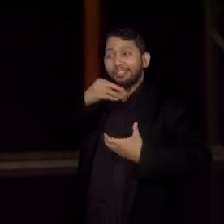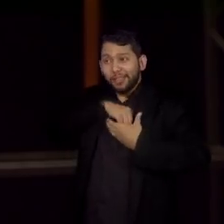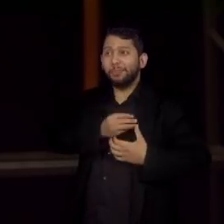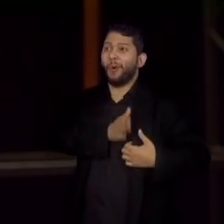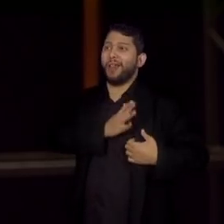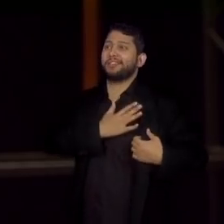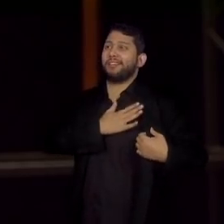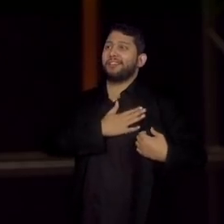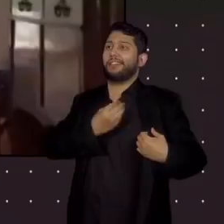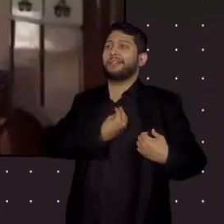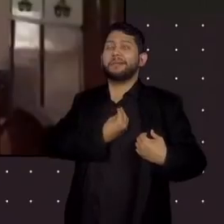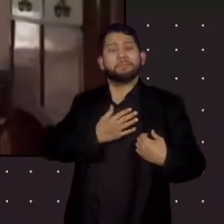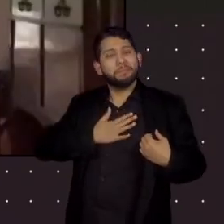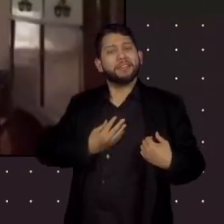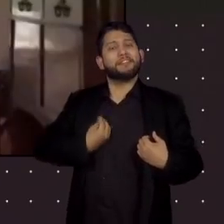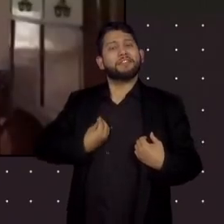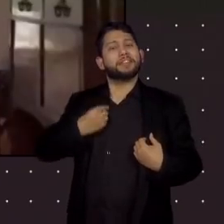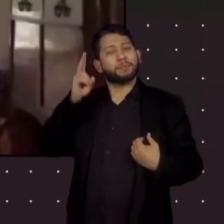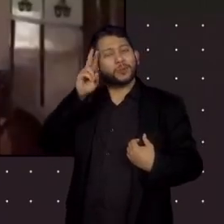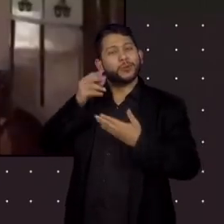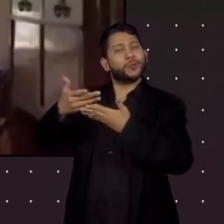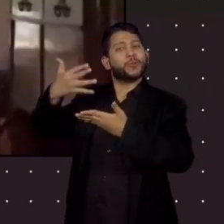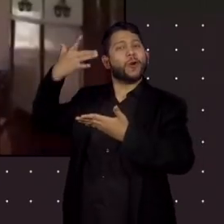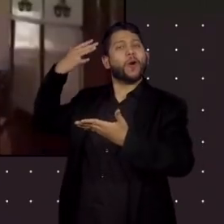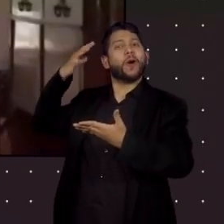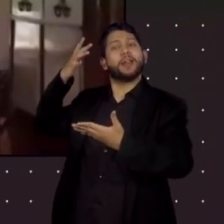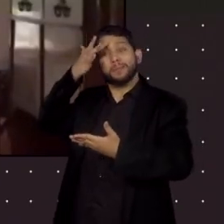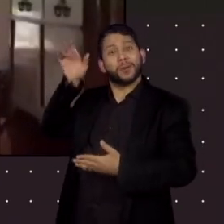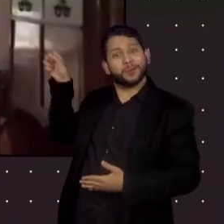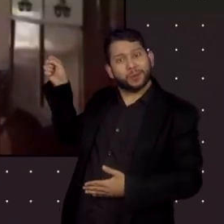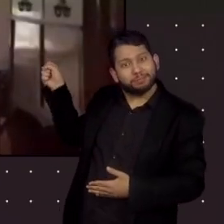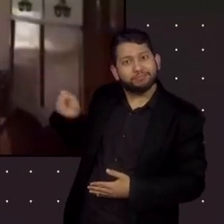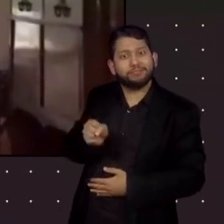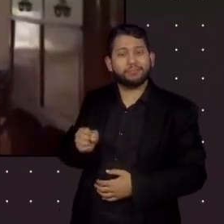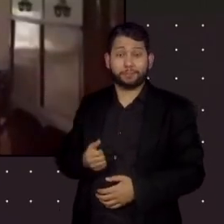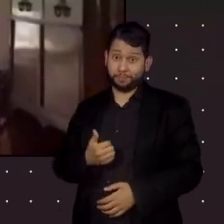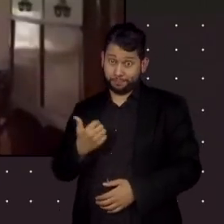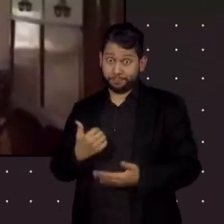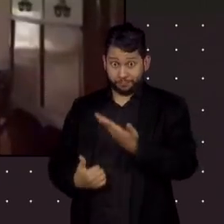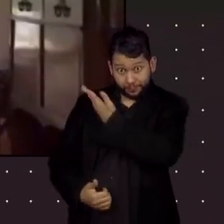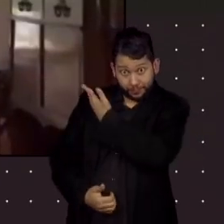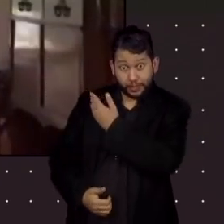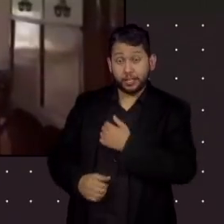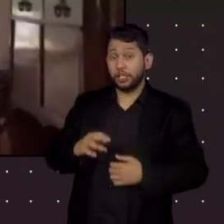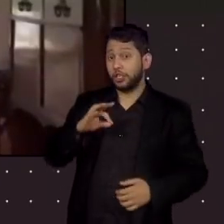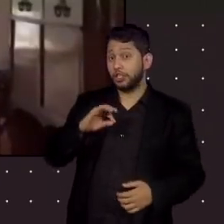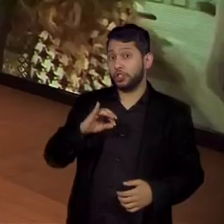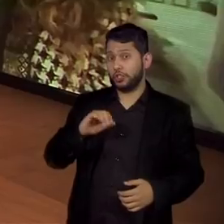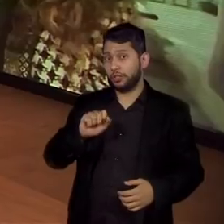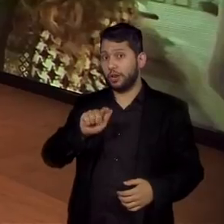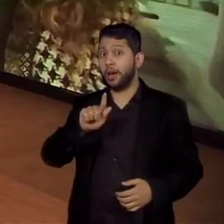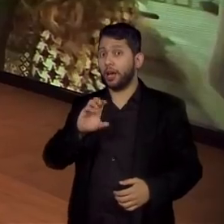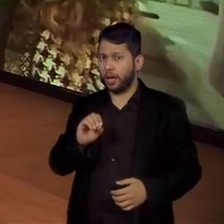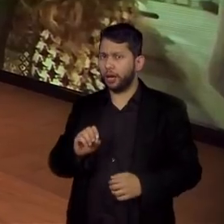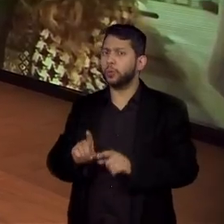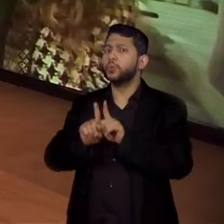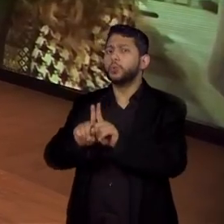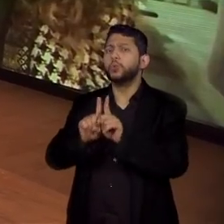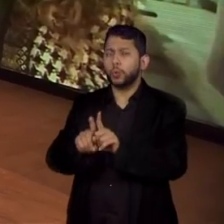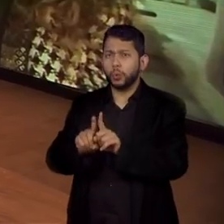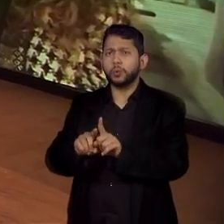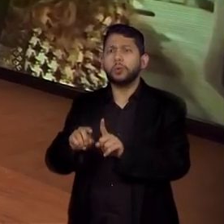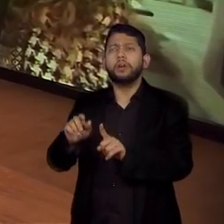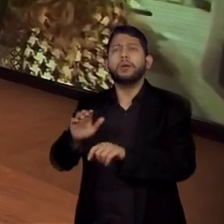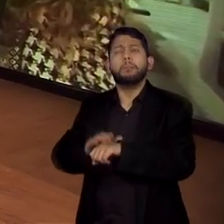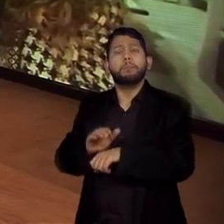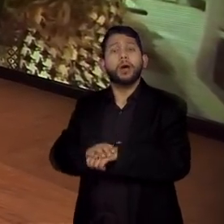fazem parte da minha vida, da minha história. O Tiago fez, junto com meu parceiro, com o Alu Califórnia,